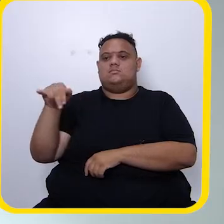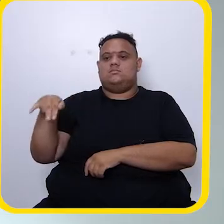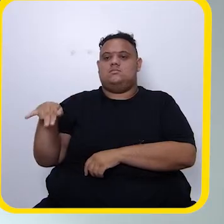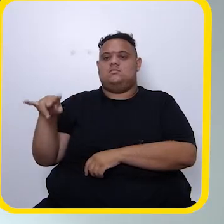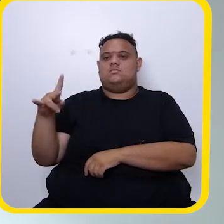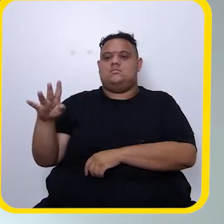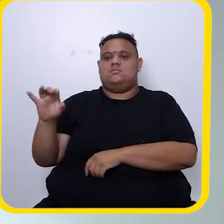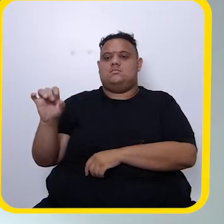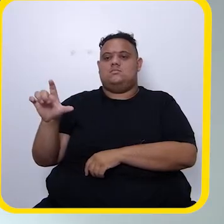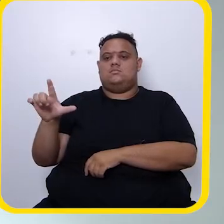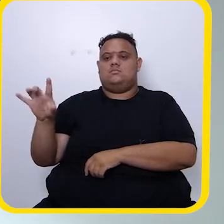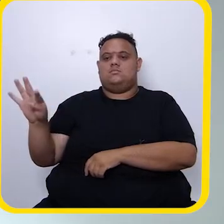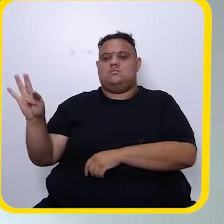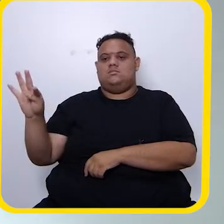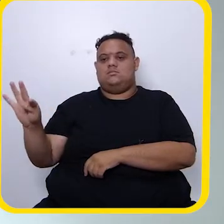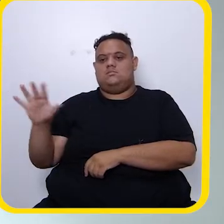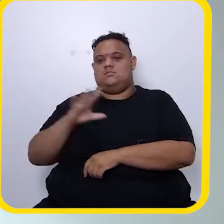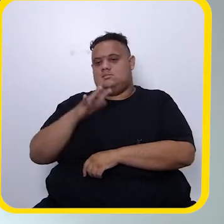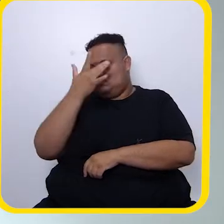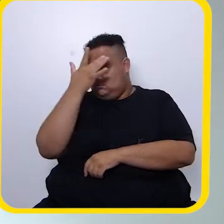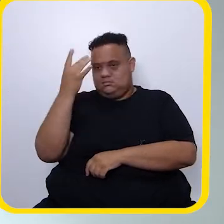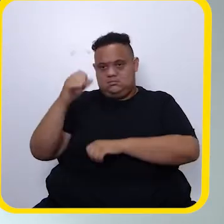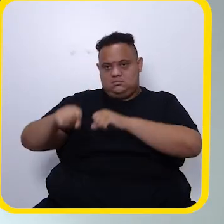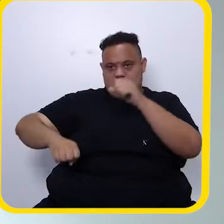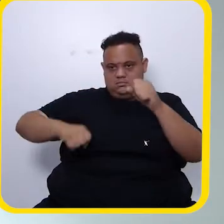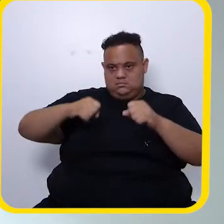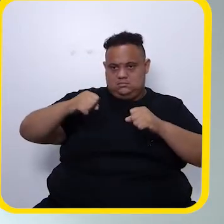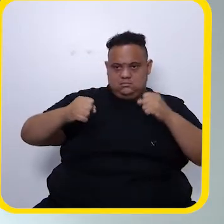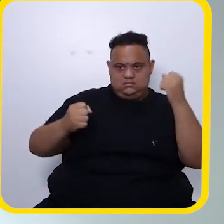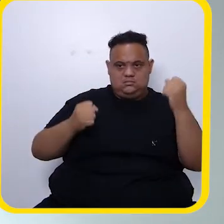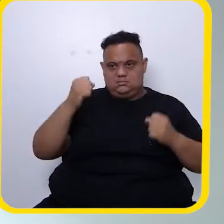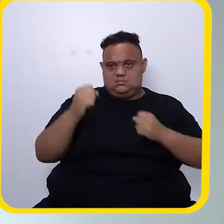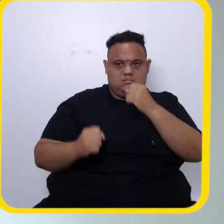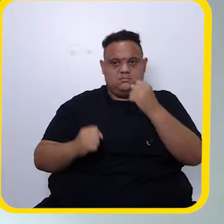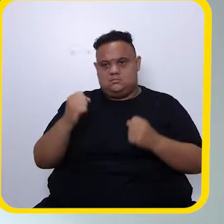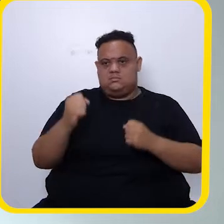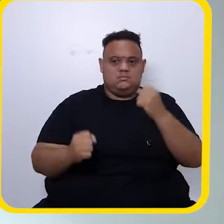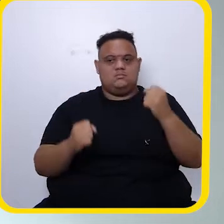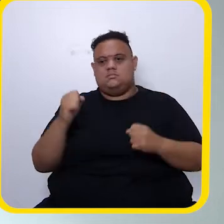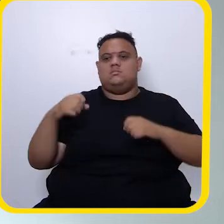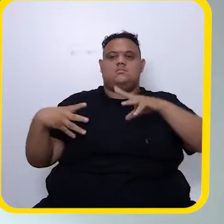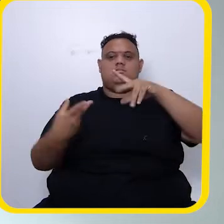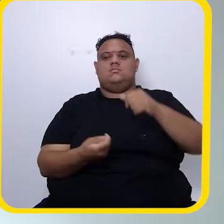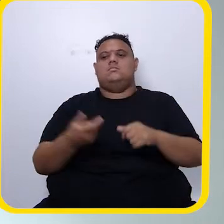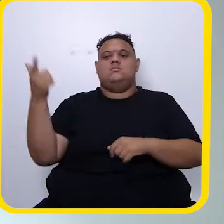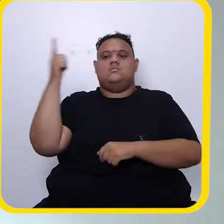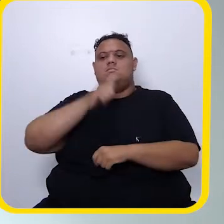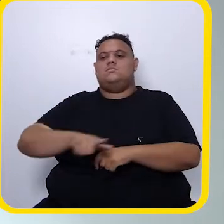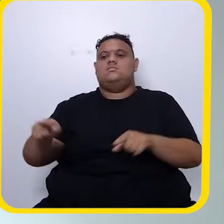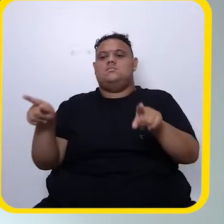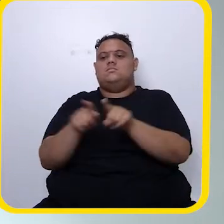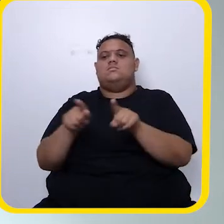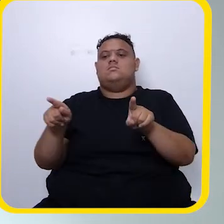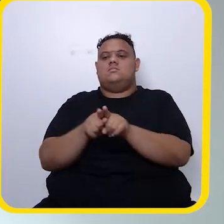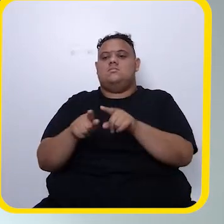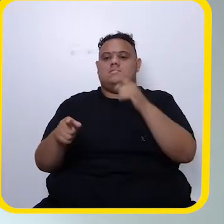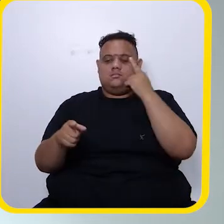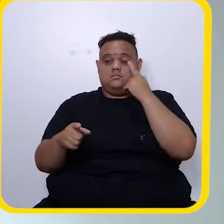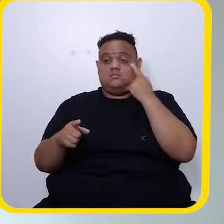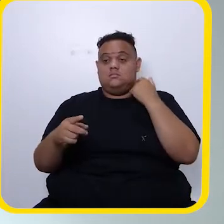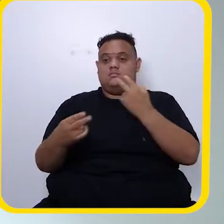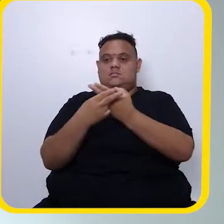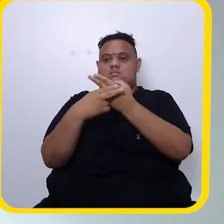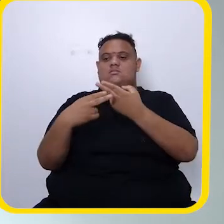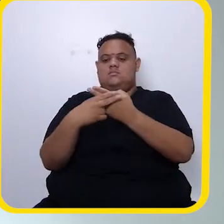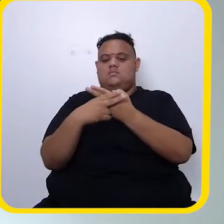o grande velocista, atleta, né, medalhista olímpico e mundial, né, um grande vencedor, também aí vem